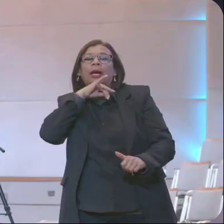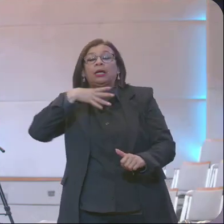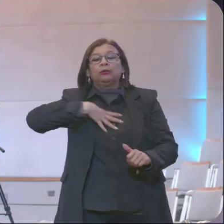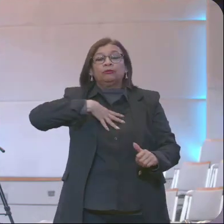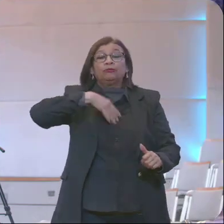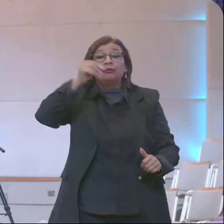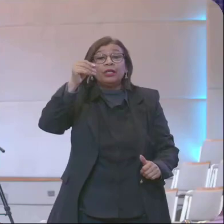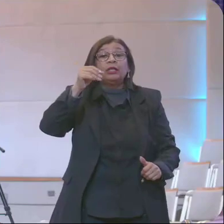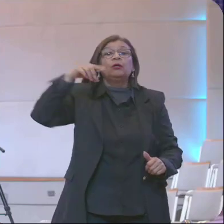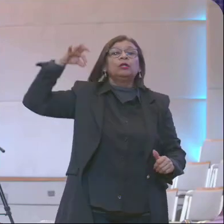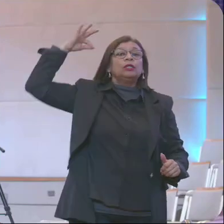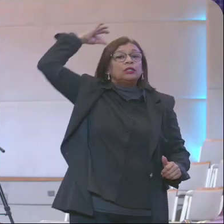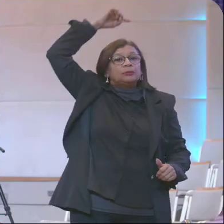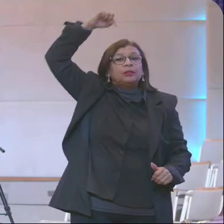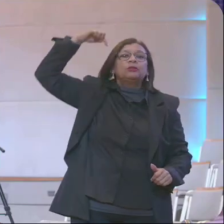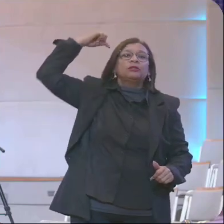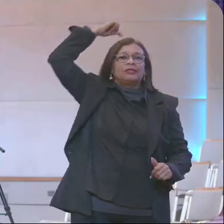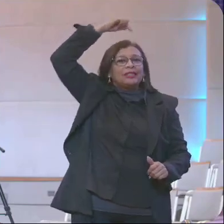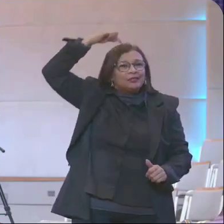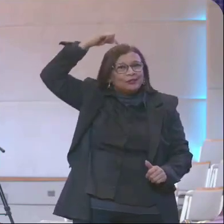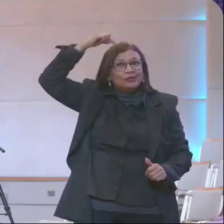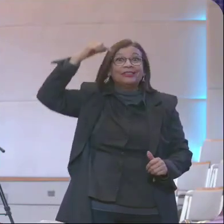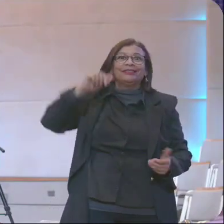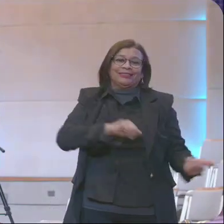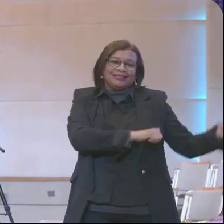Filho e do Espírito Santo.